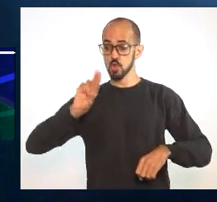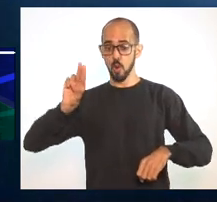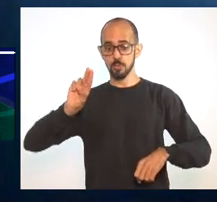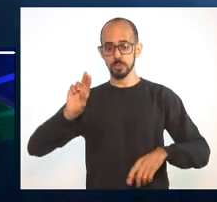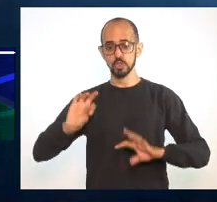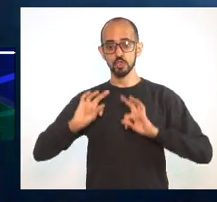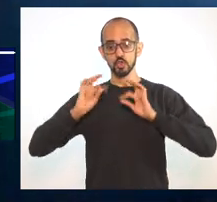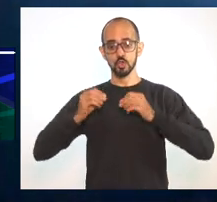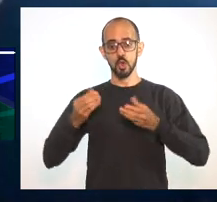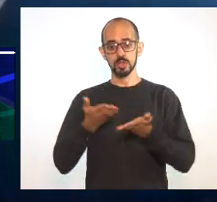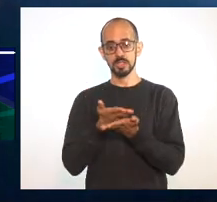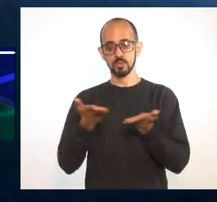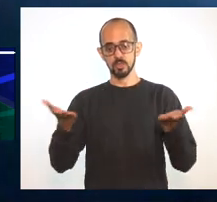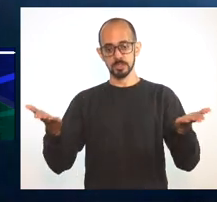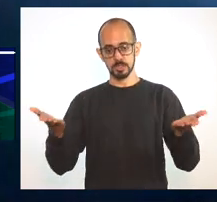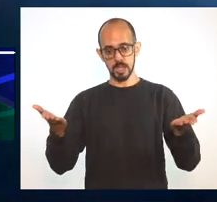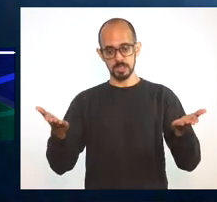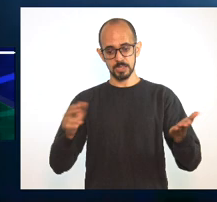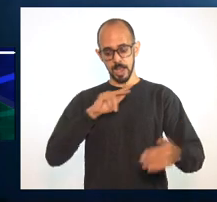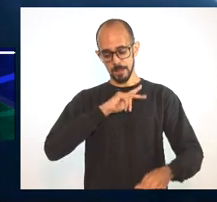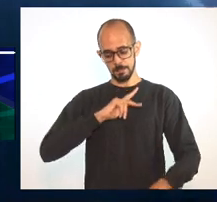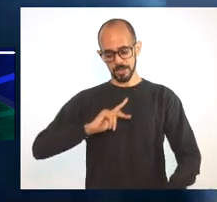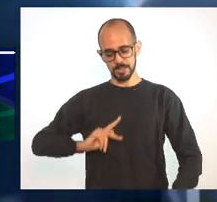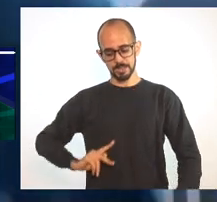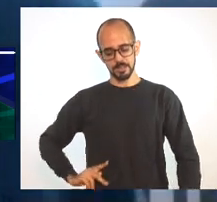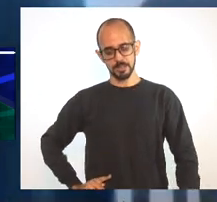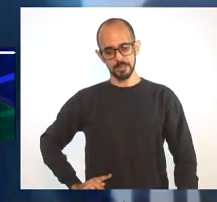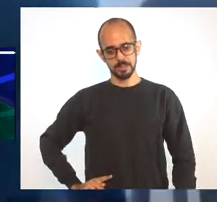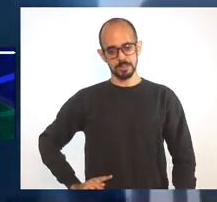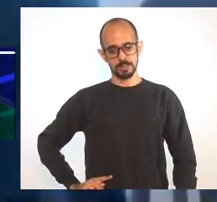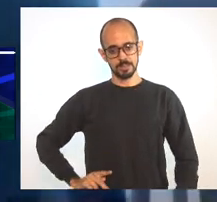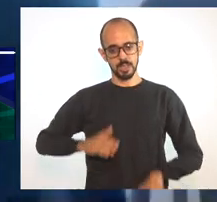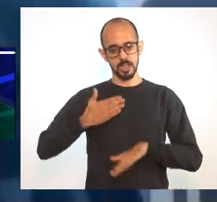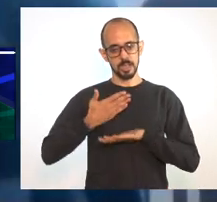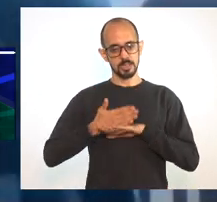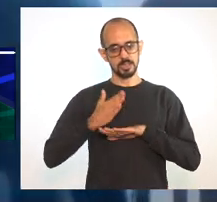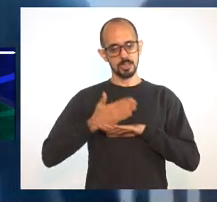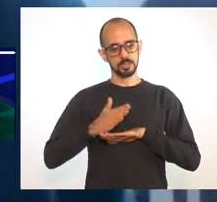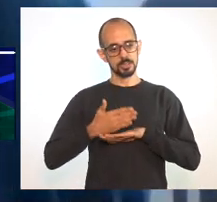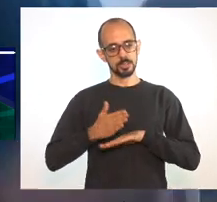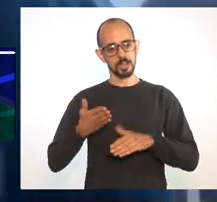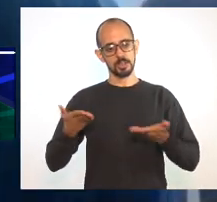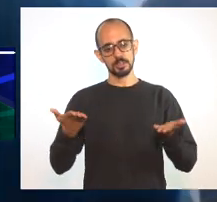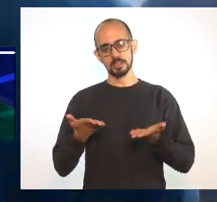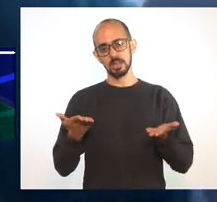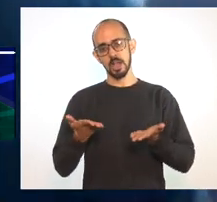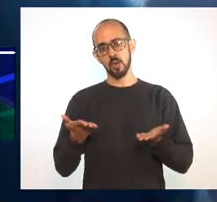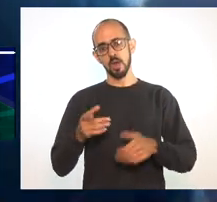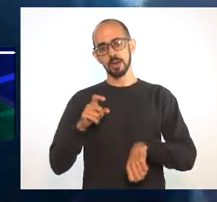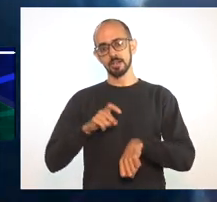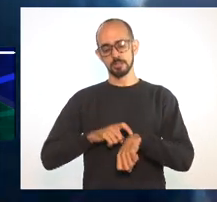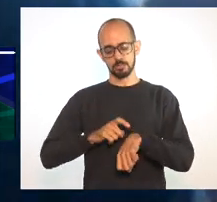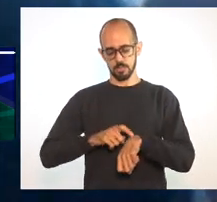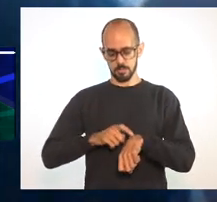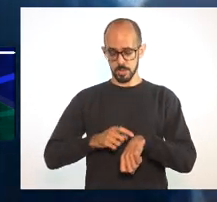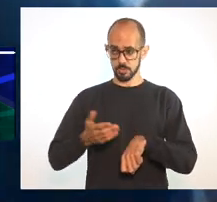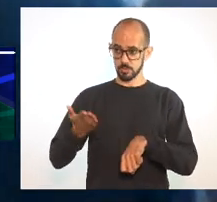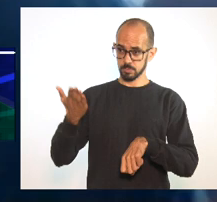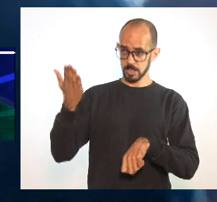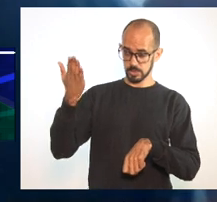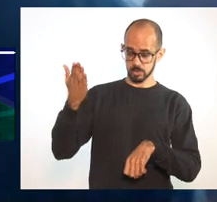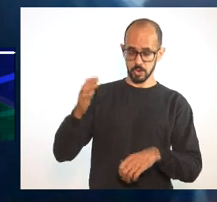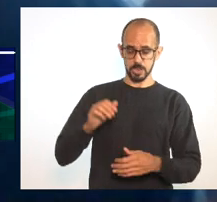todas elas, a presidência, ora exercida por Vossa Excelência. Em relação